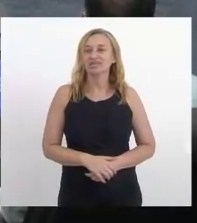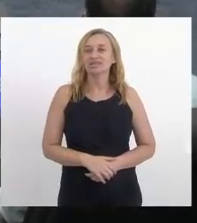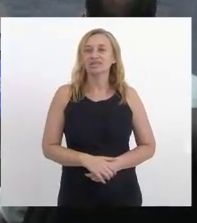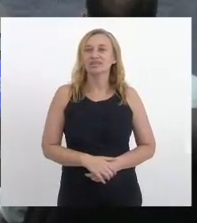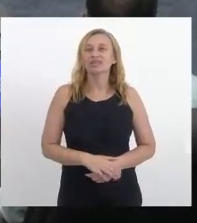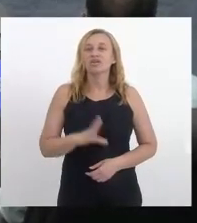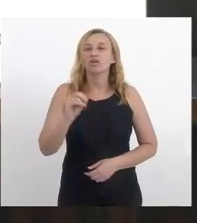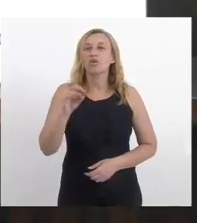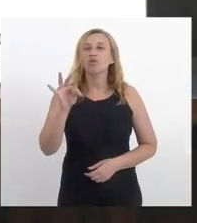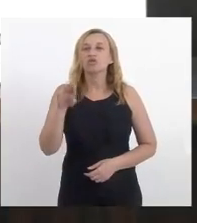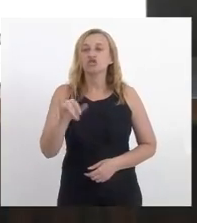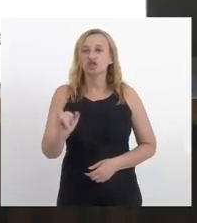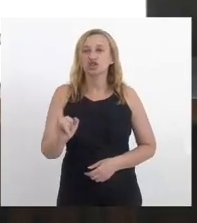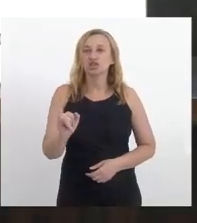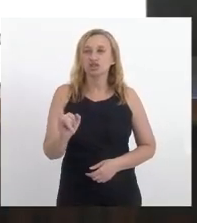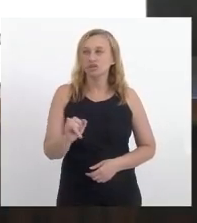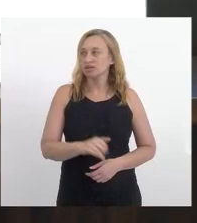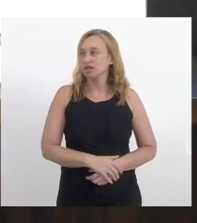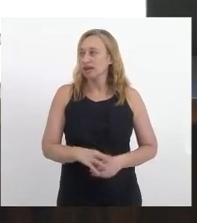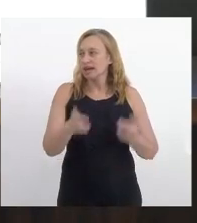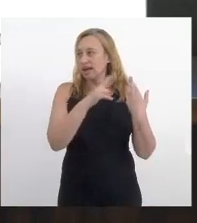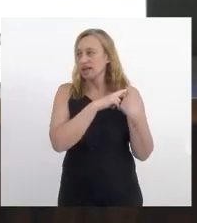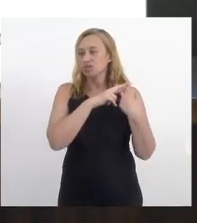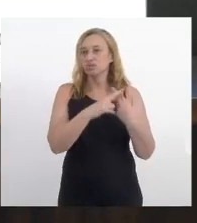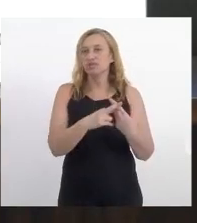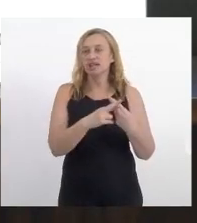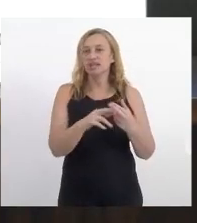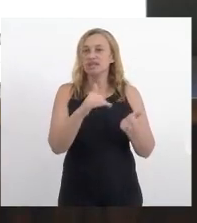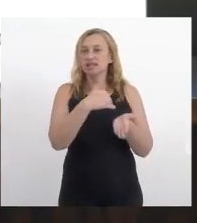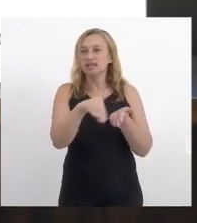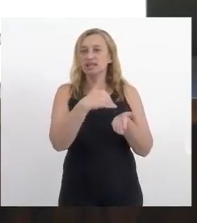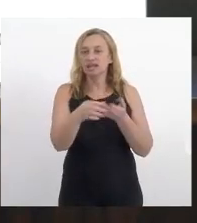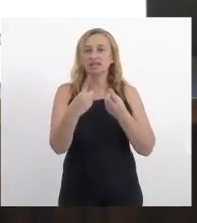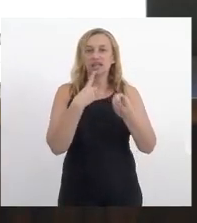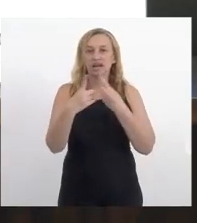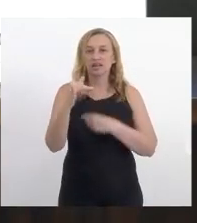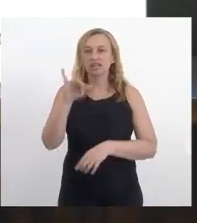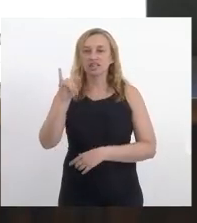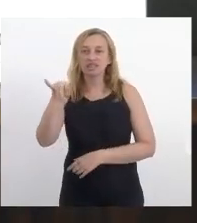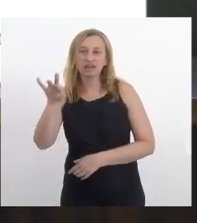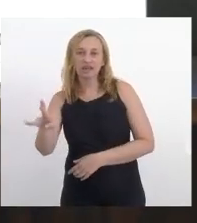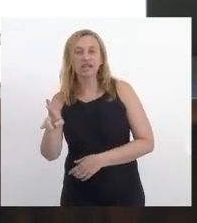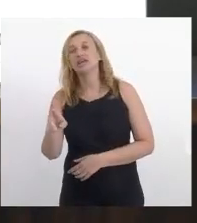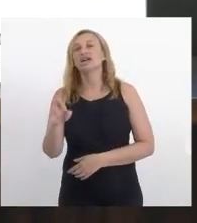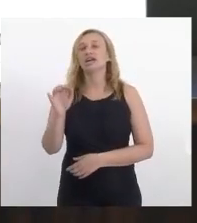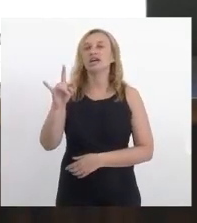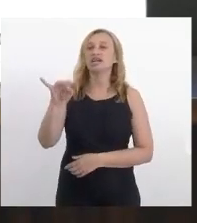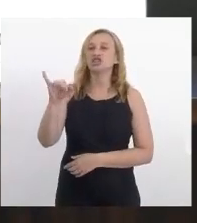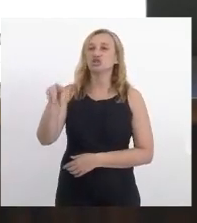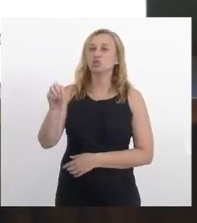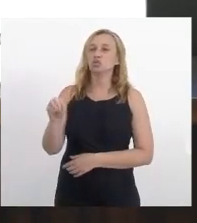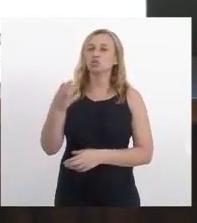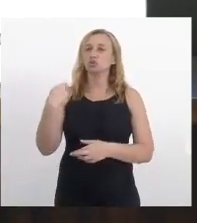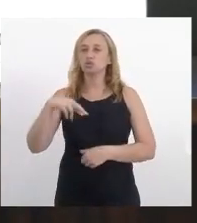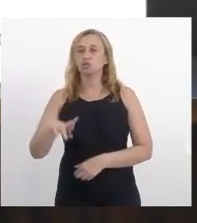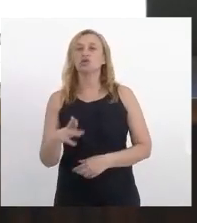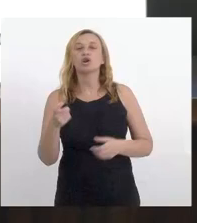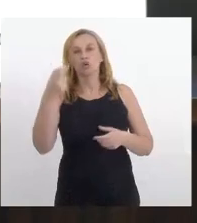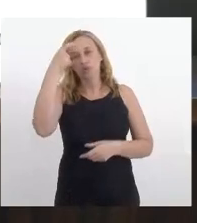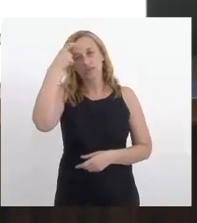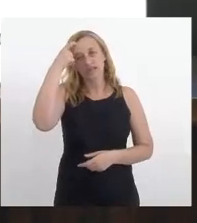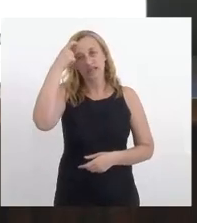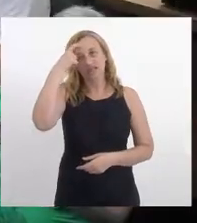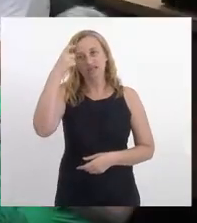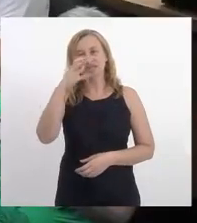Conte David Deise, responsável pela Secretaria do Diálogo Interreligioso com Sociedade Internacional para a Consciência